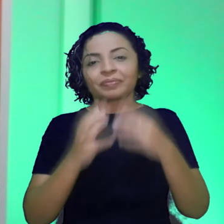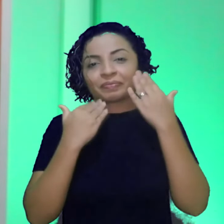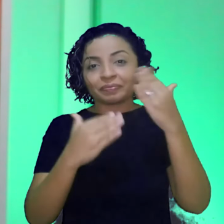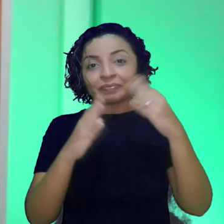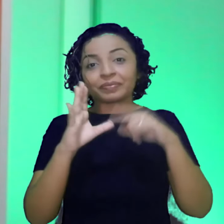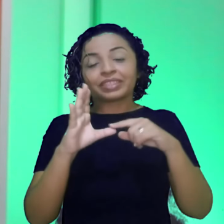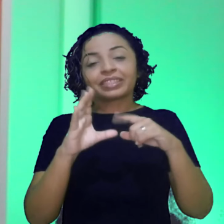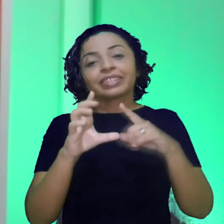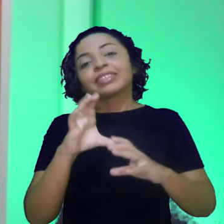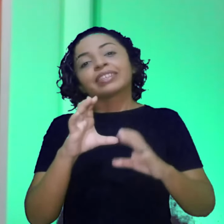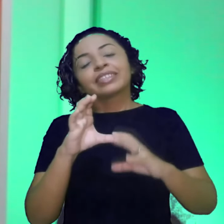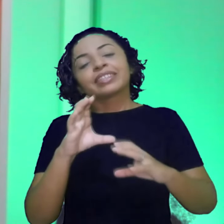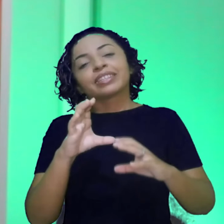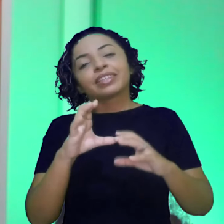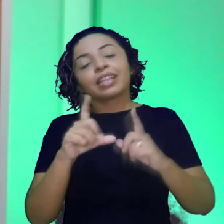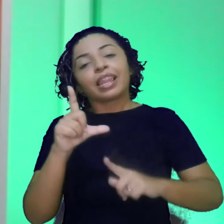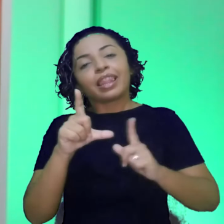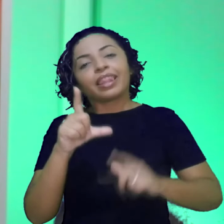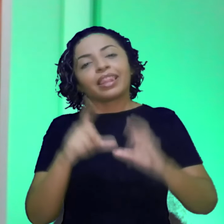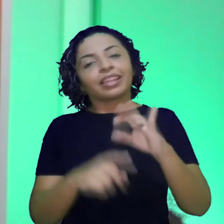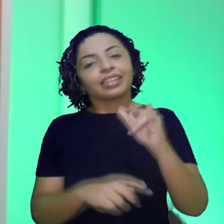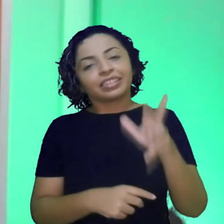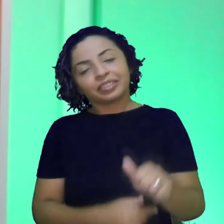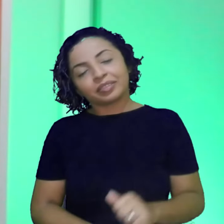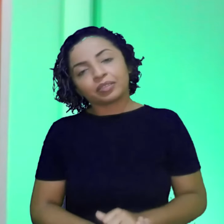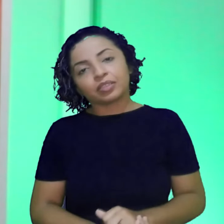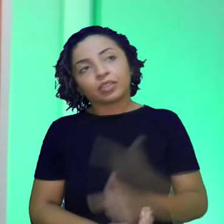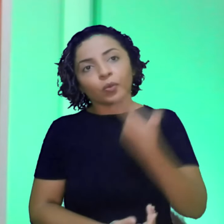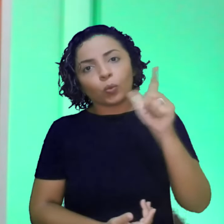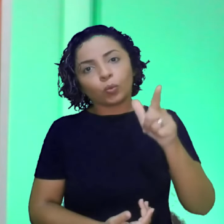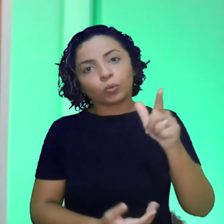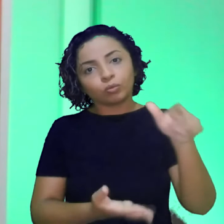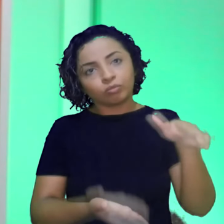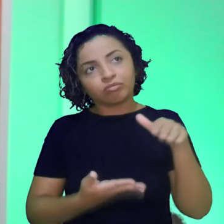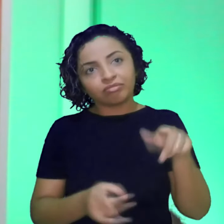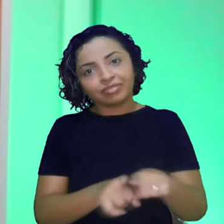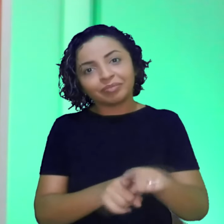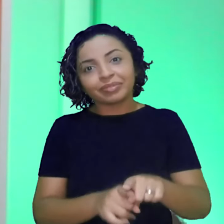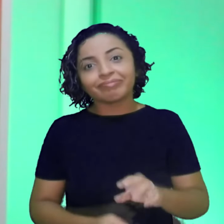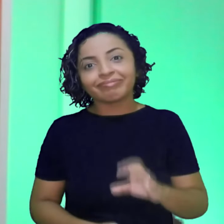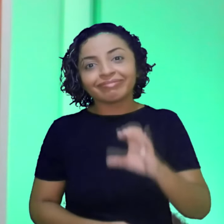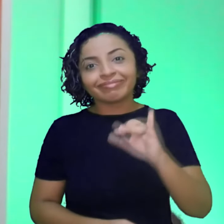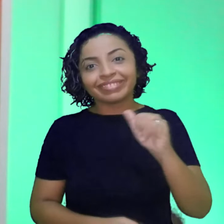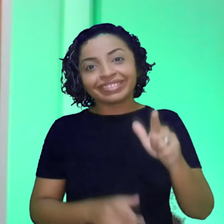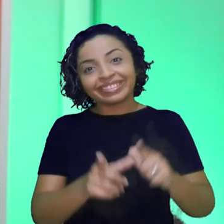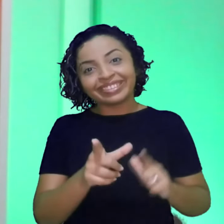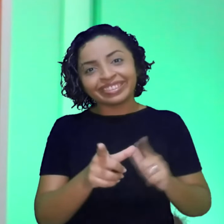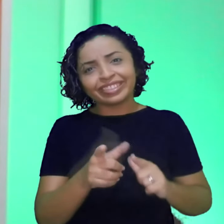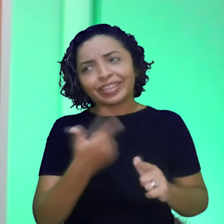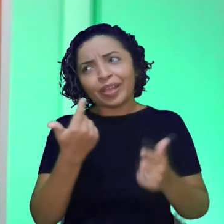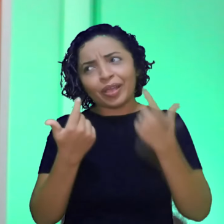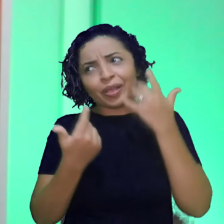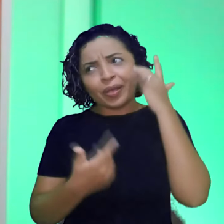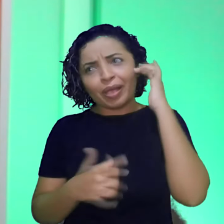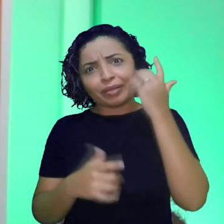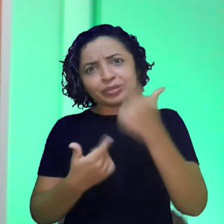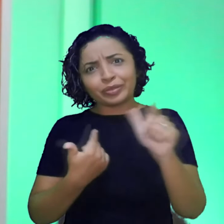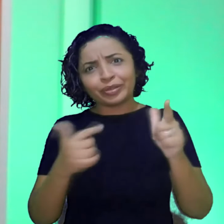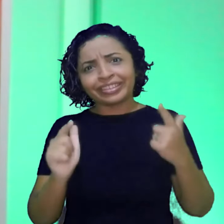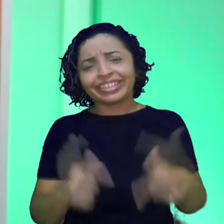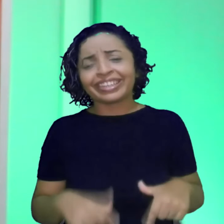Tem mais uma caixa da Companhia das Letras. Vamos ver aqui. Eu acho que tem mais também. Acho que eles enviaram 3.